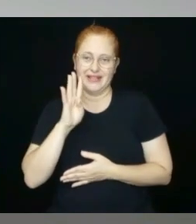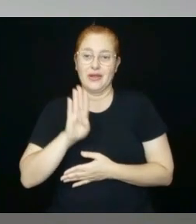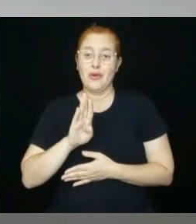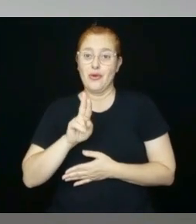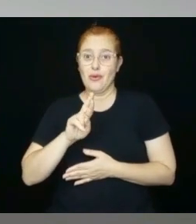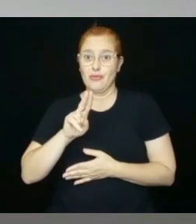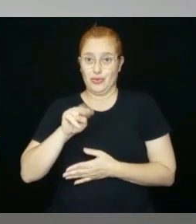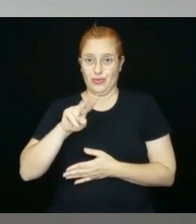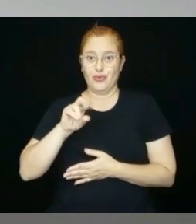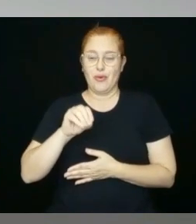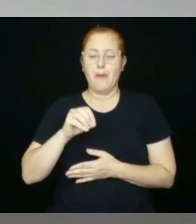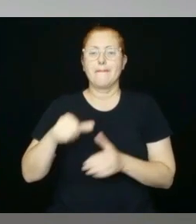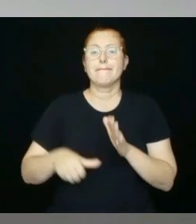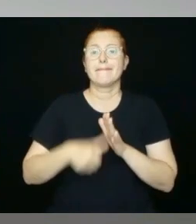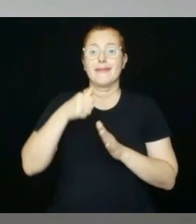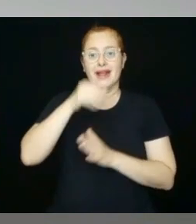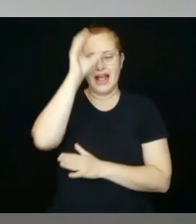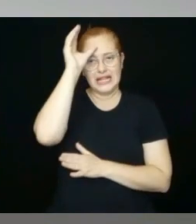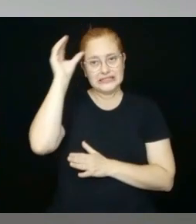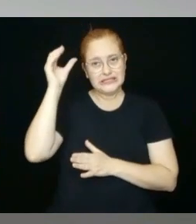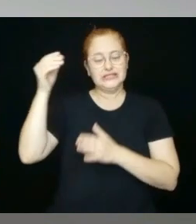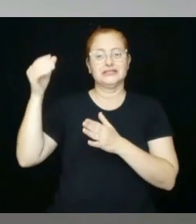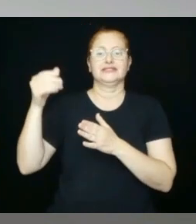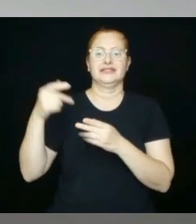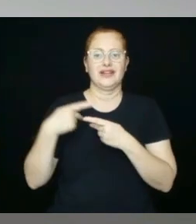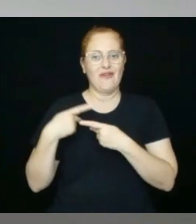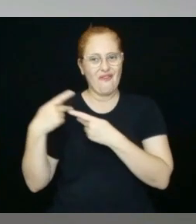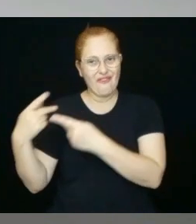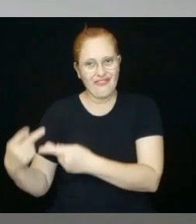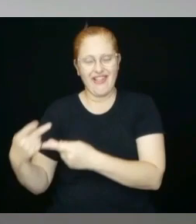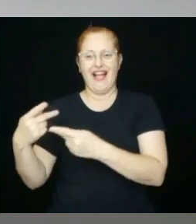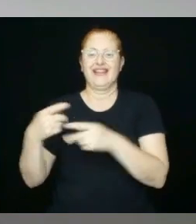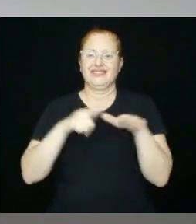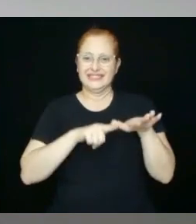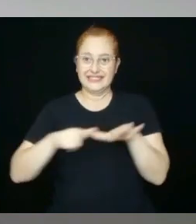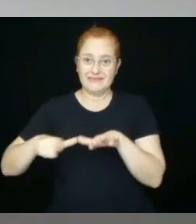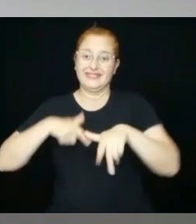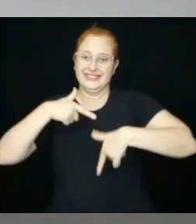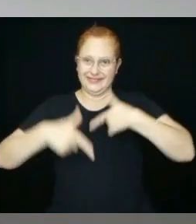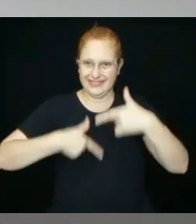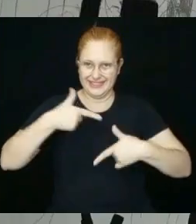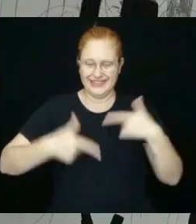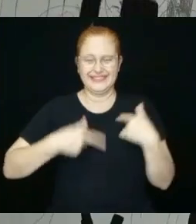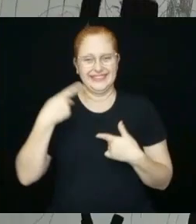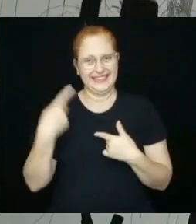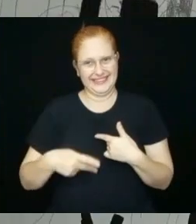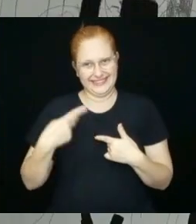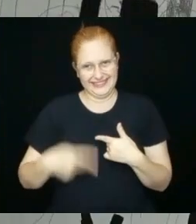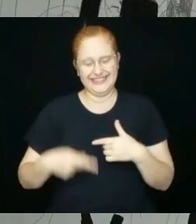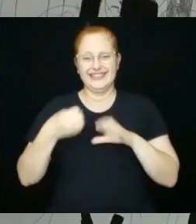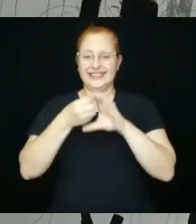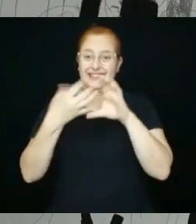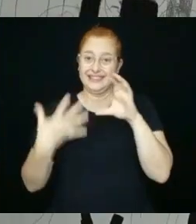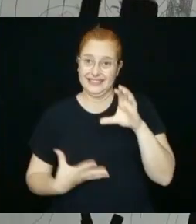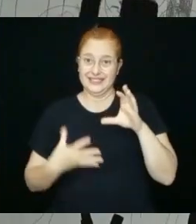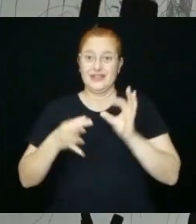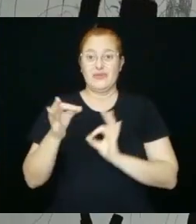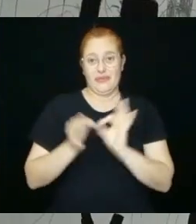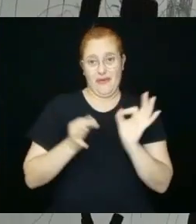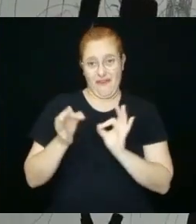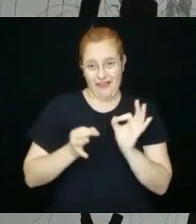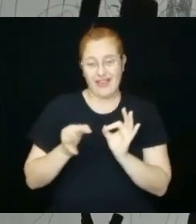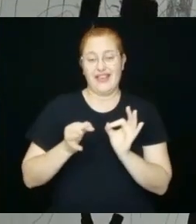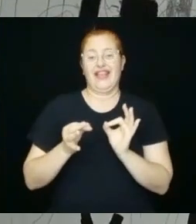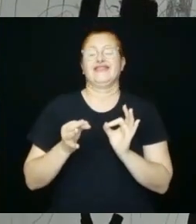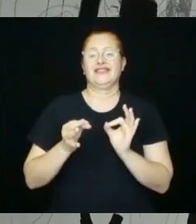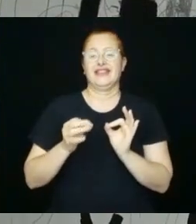artista convidado a iniciar o ano. E ele passou essa semana inteira trabalhando aqui. Uma característica desse projeto, o Ling